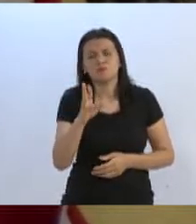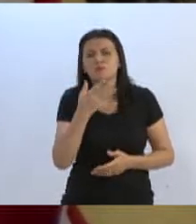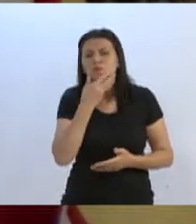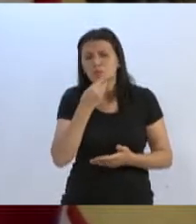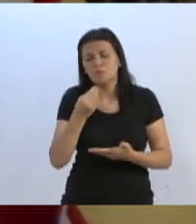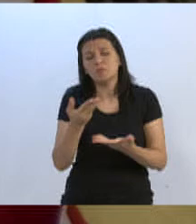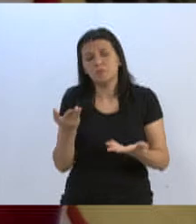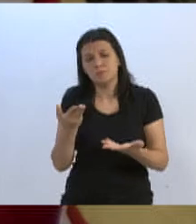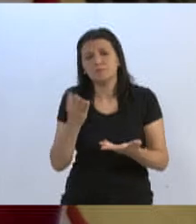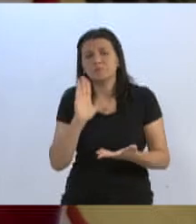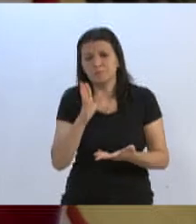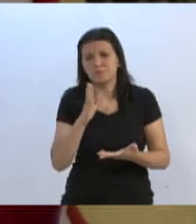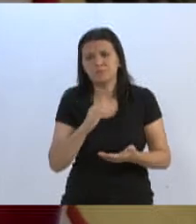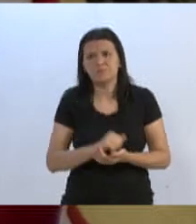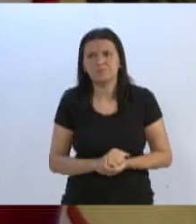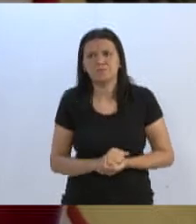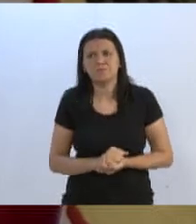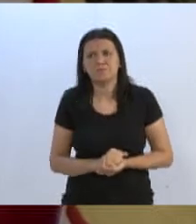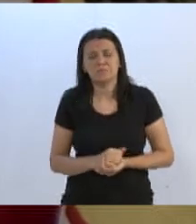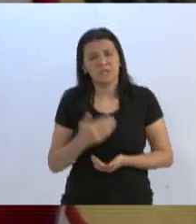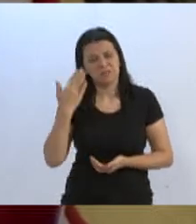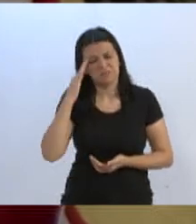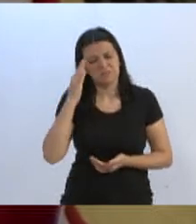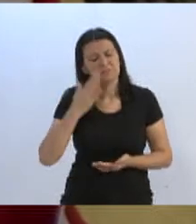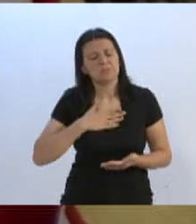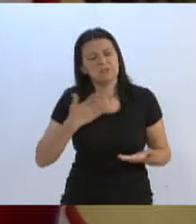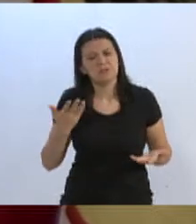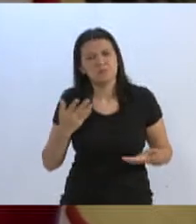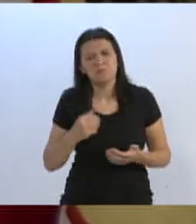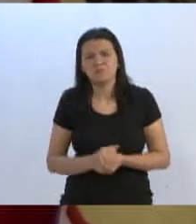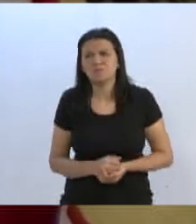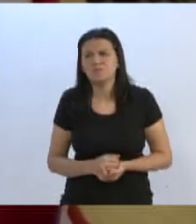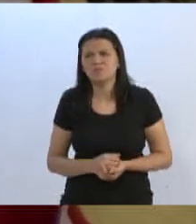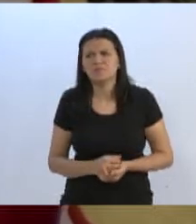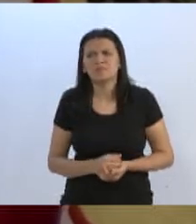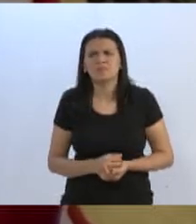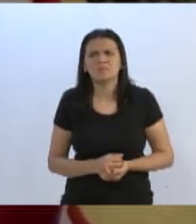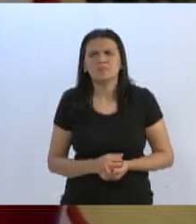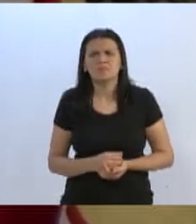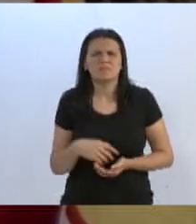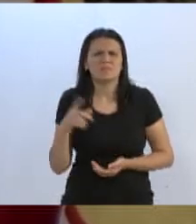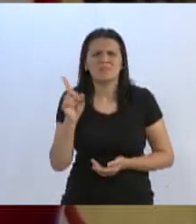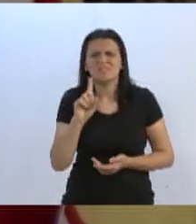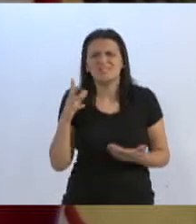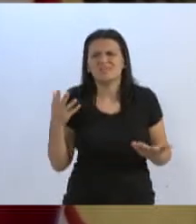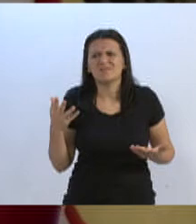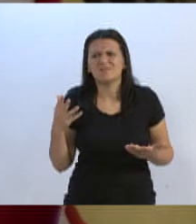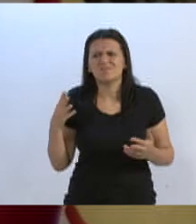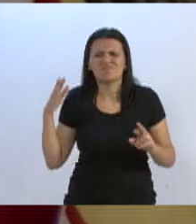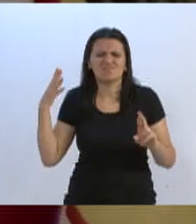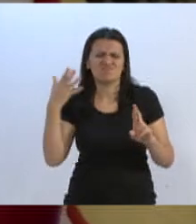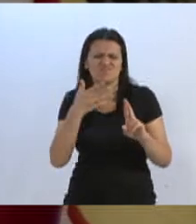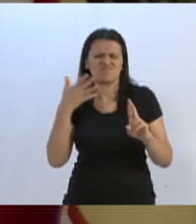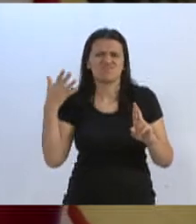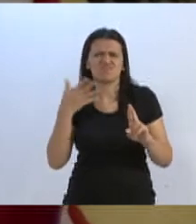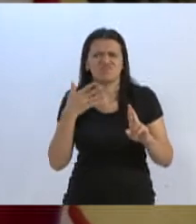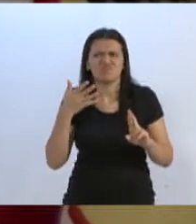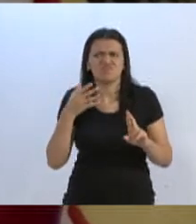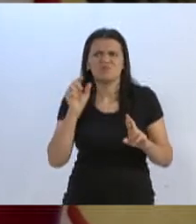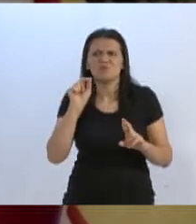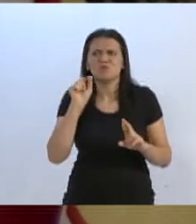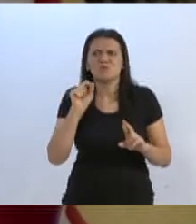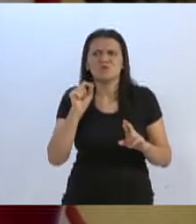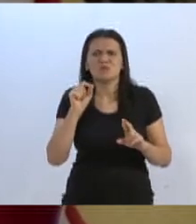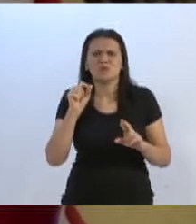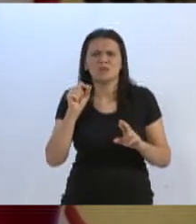cidadão, ele deve ter entendido, e não tomem como referência, muitas vezes, o que se publica